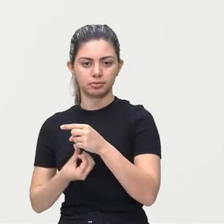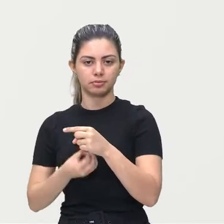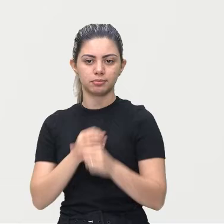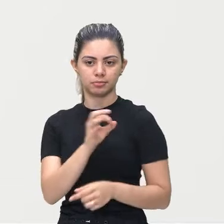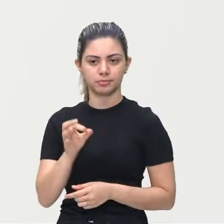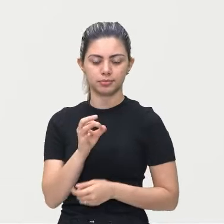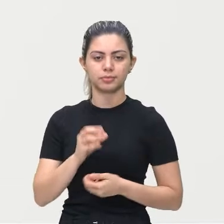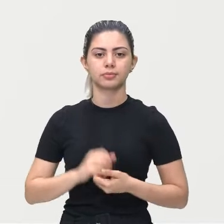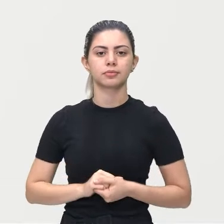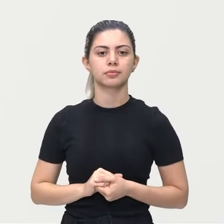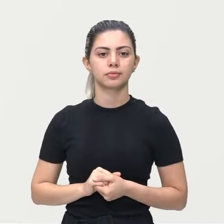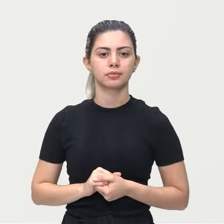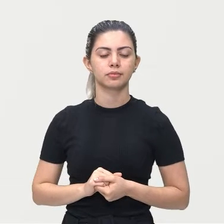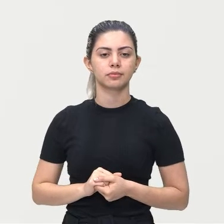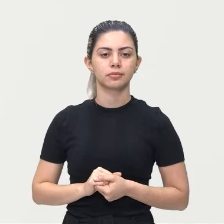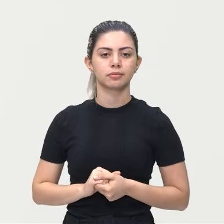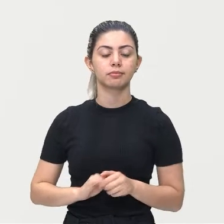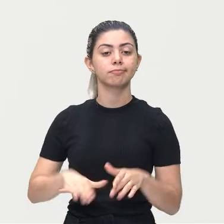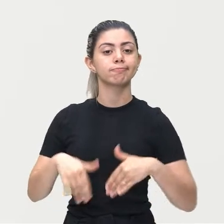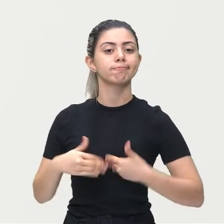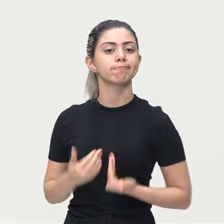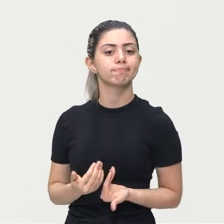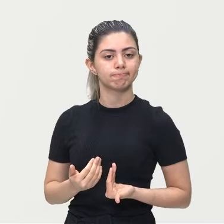5/6. Beleza? Ora,